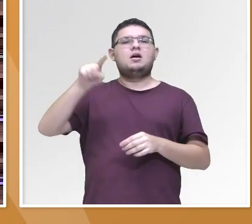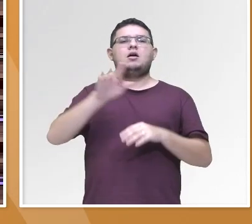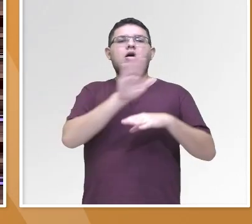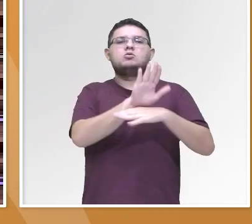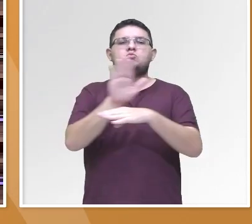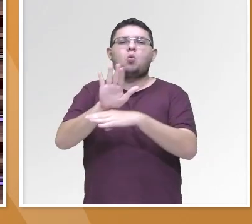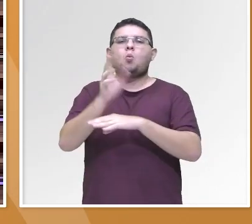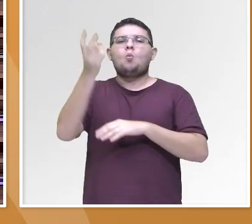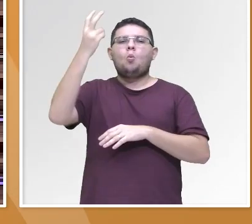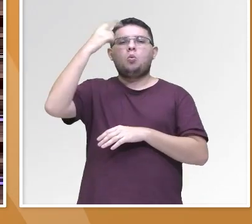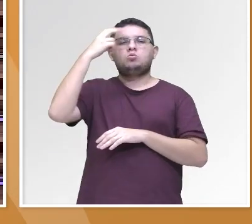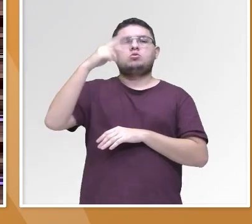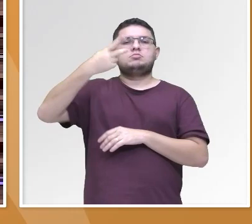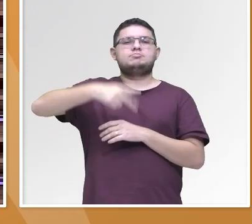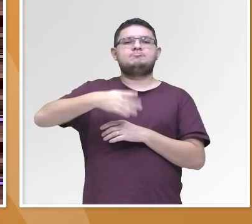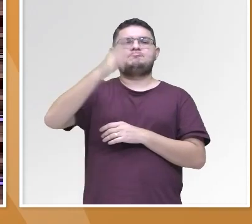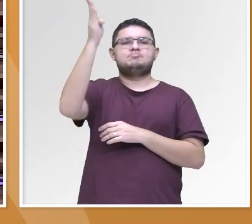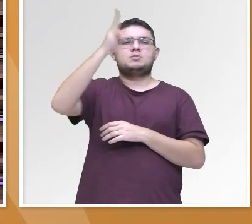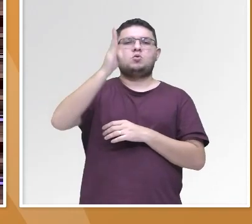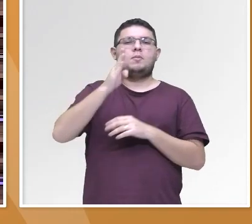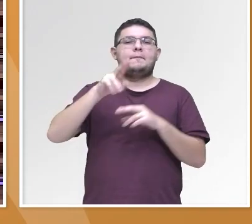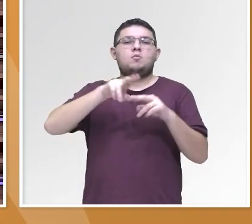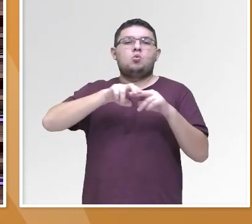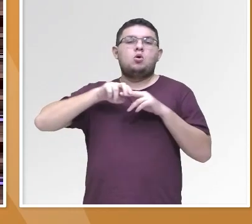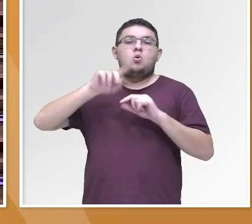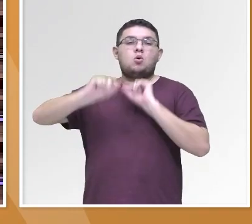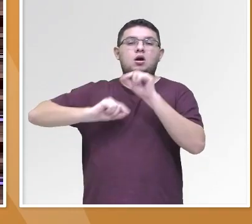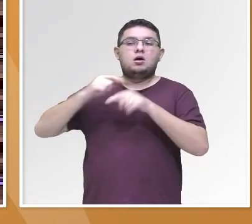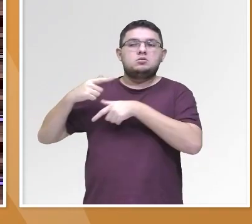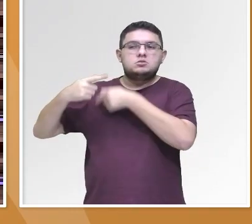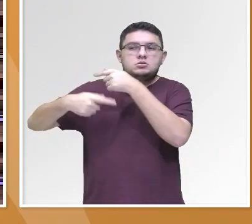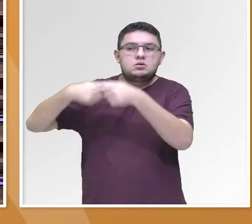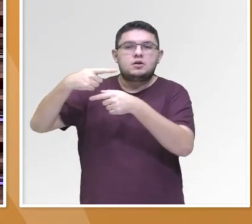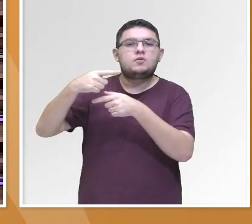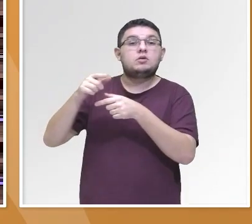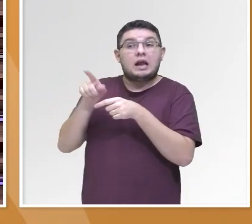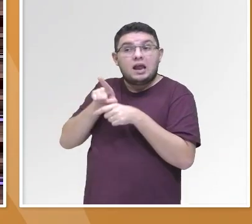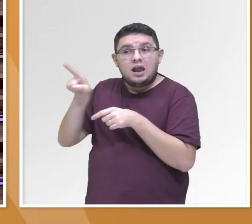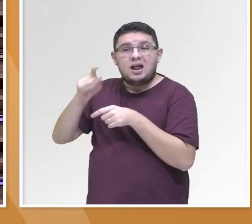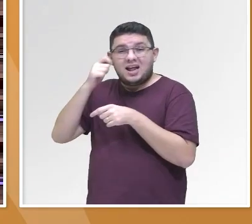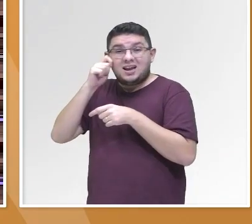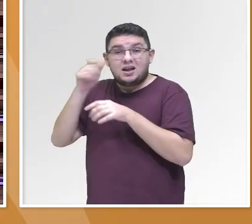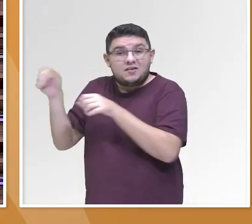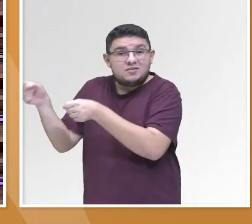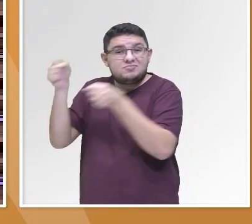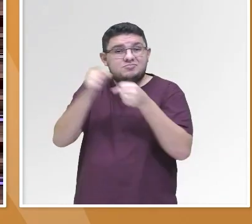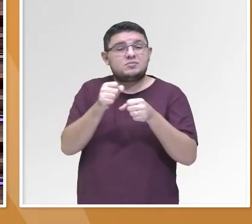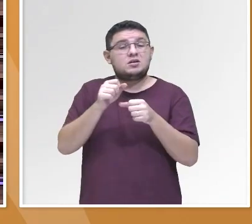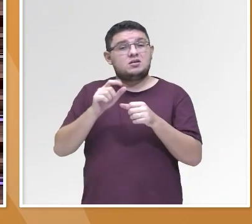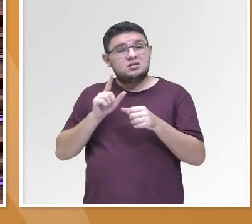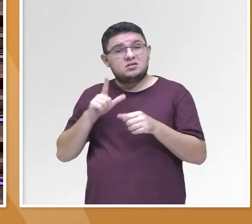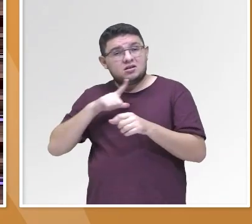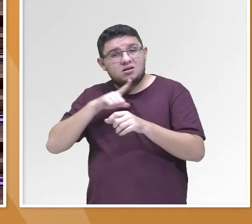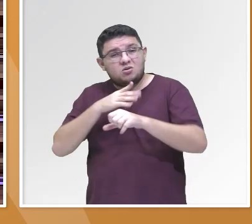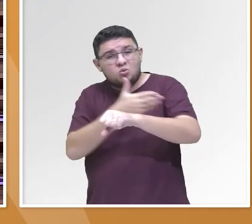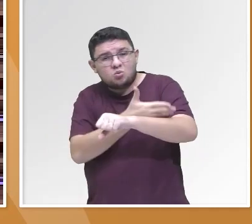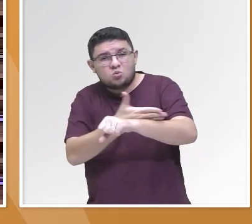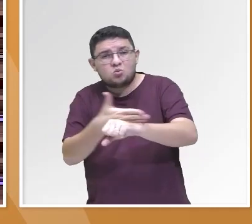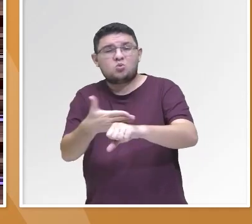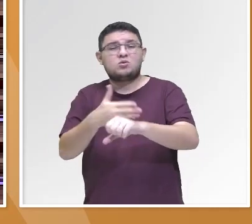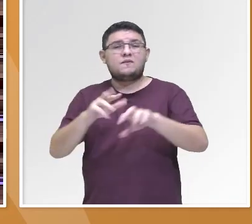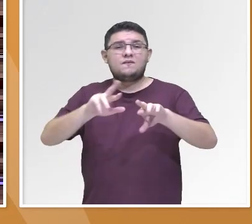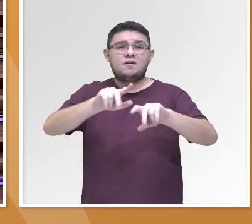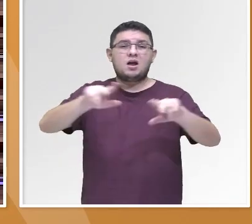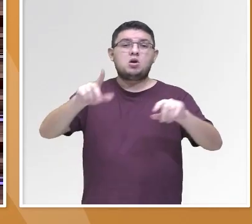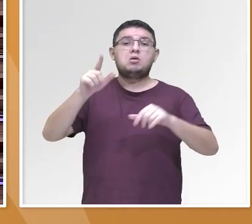Brasil e que acabaram ficando de herança para a gente, que a gente utiliza hoje, que a gente pratica hoje, né? Esses hábitos alimentares sem sequer, muitas